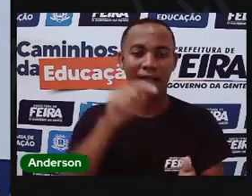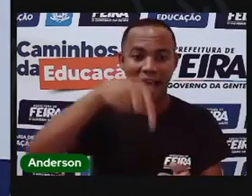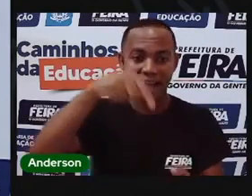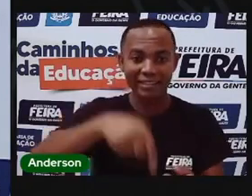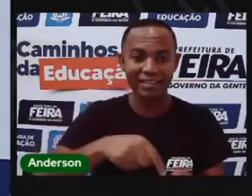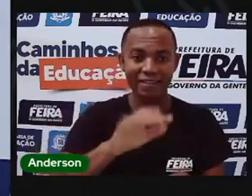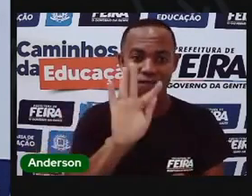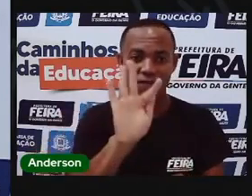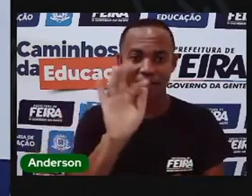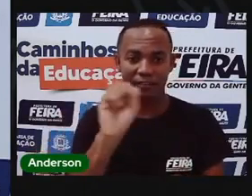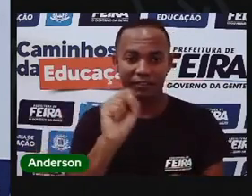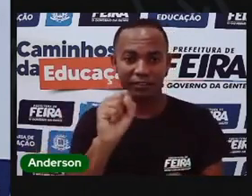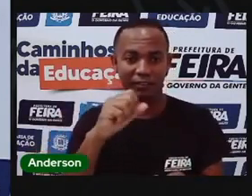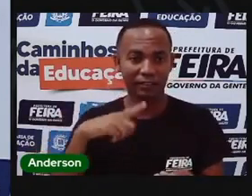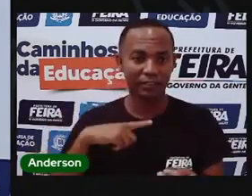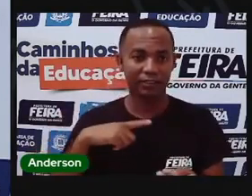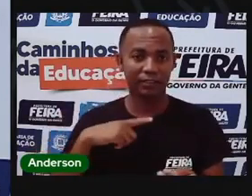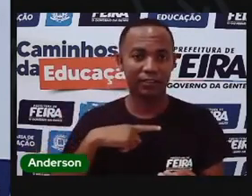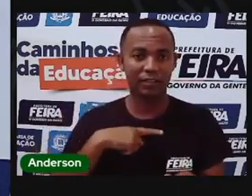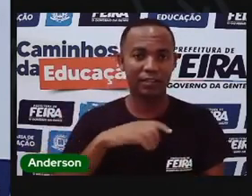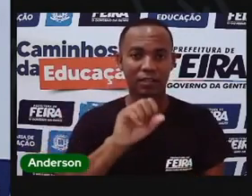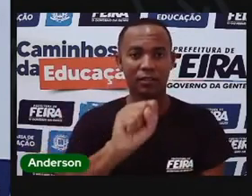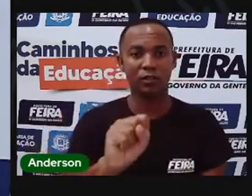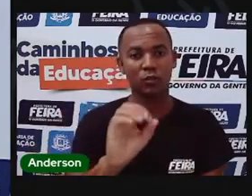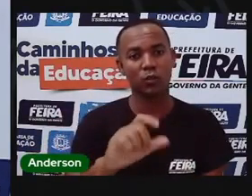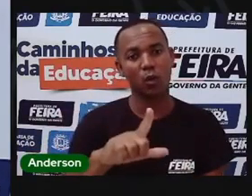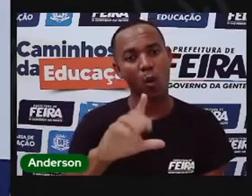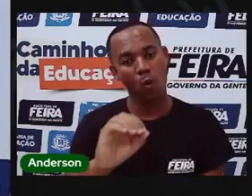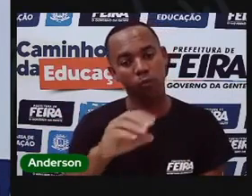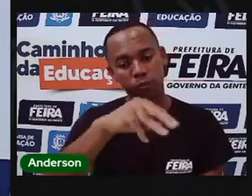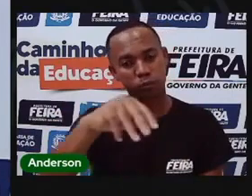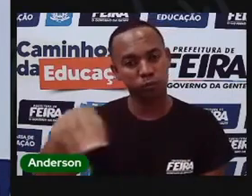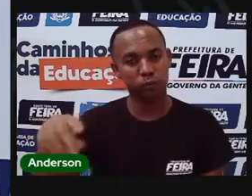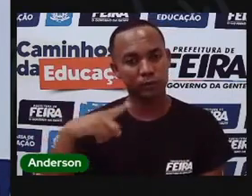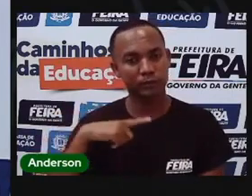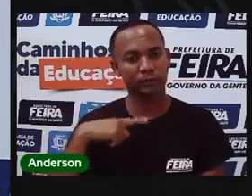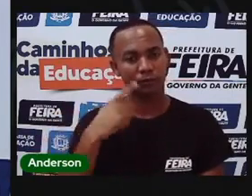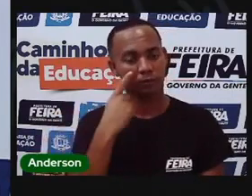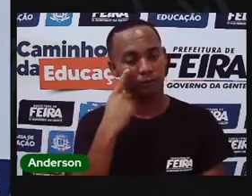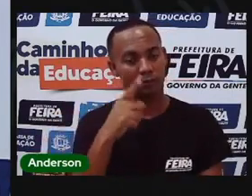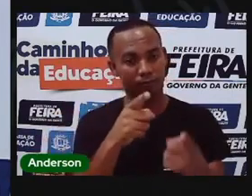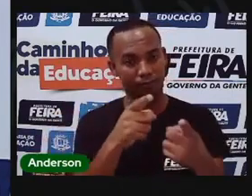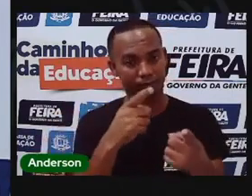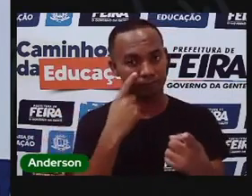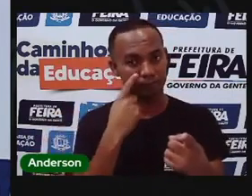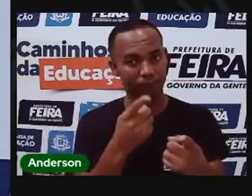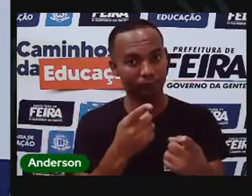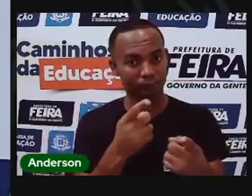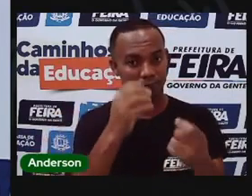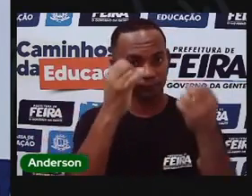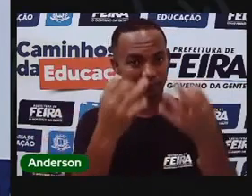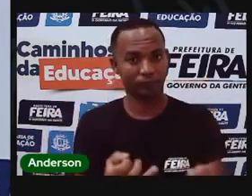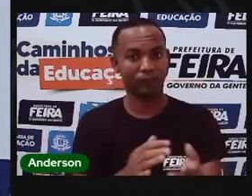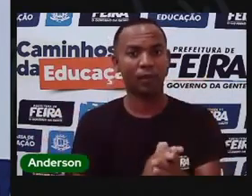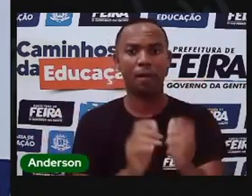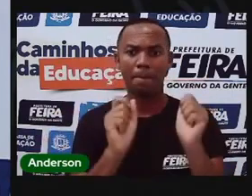é muito comum a gente encontrar esses dois tipos de solo. Dentro desses dois potes de vidro aqui, olha só, para levantar para que vocês vejam melhor,